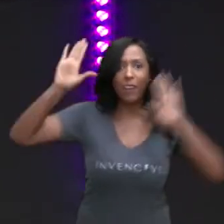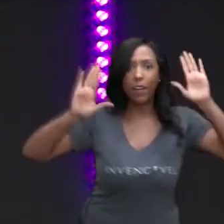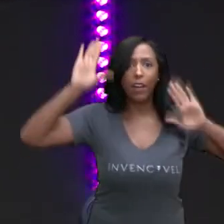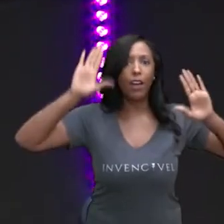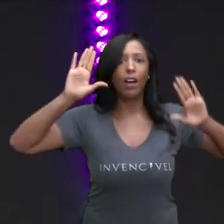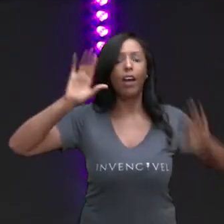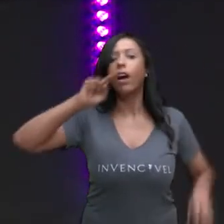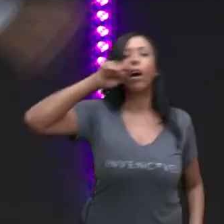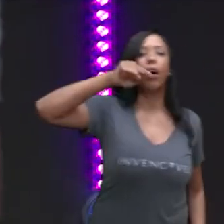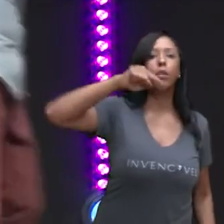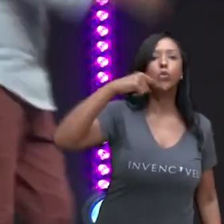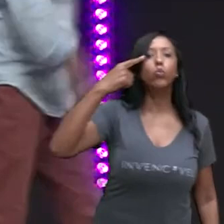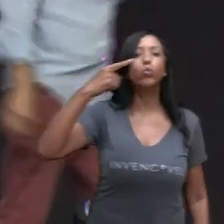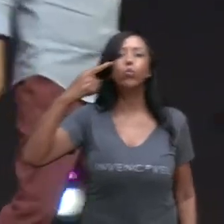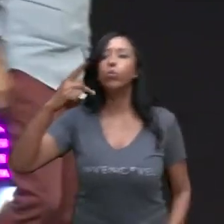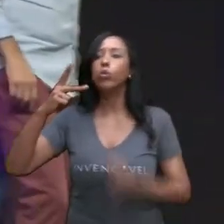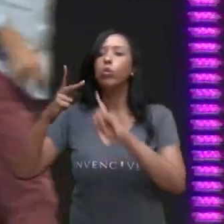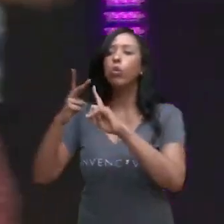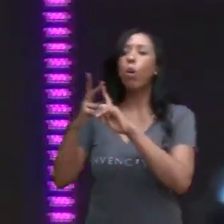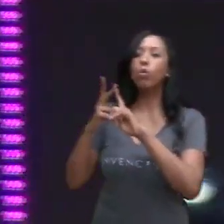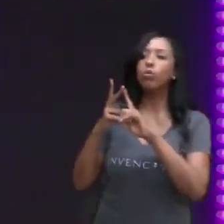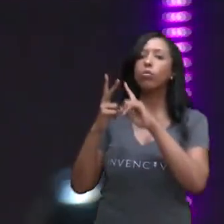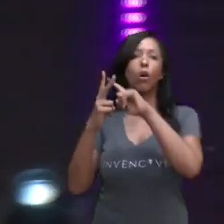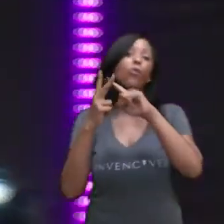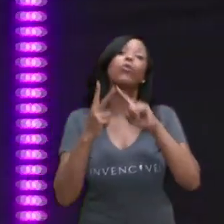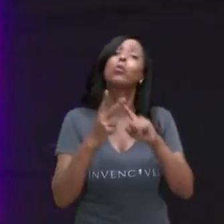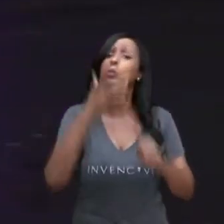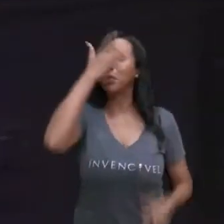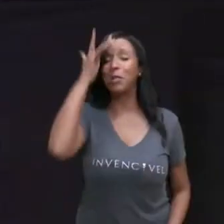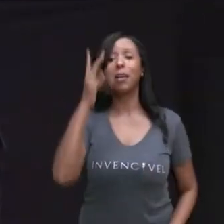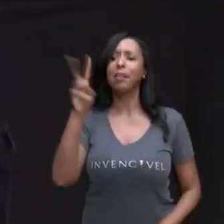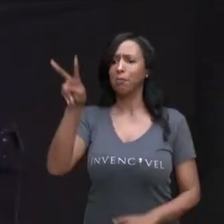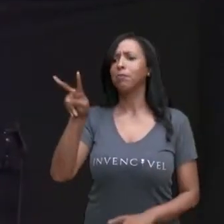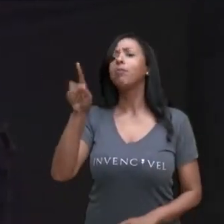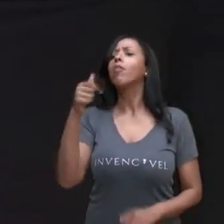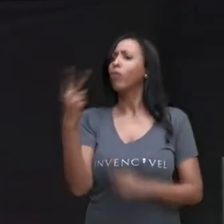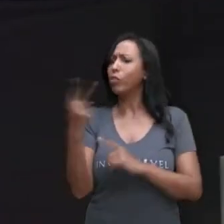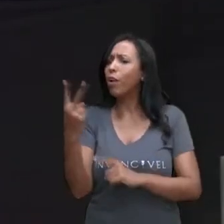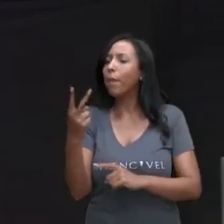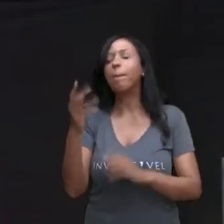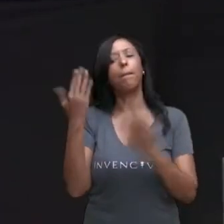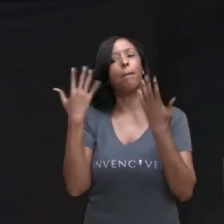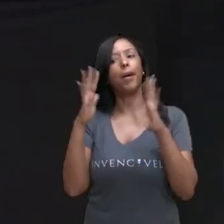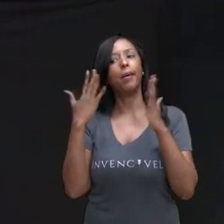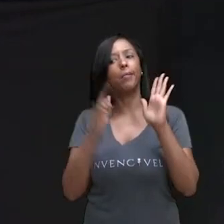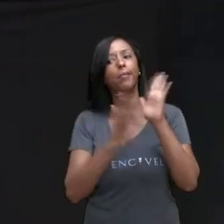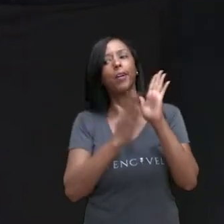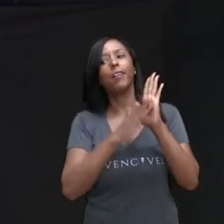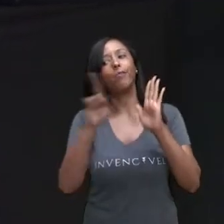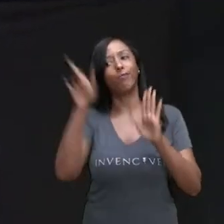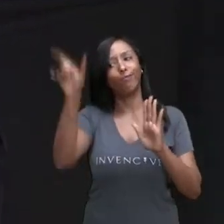Aí, ó, um, dois. Dois. Vocês são um exemplo. Faremos um monumento aos amados.